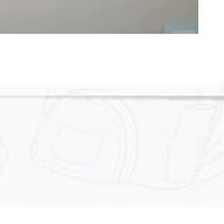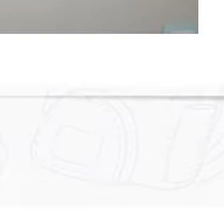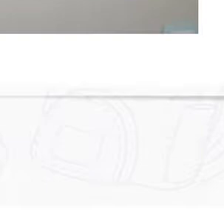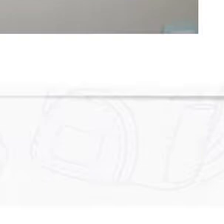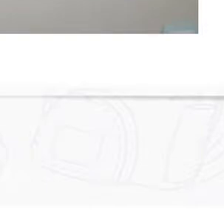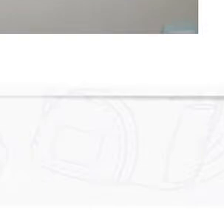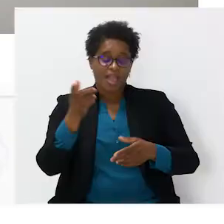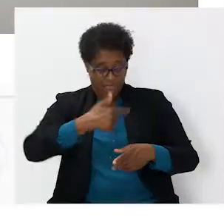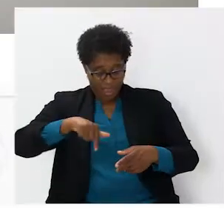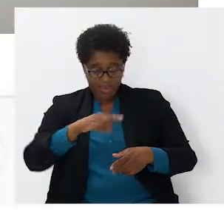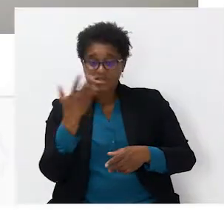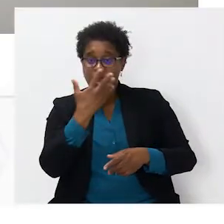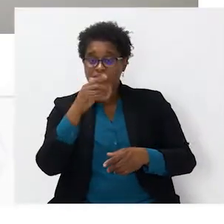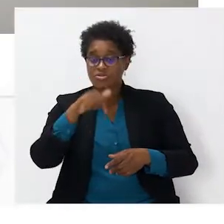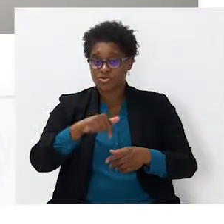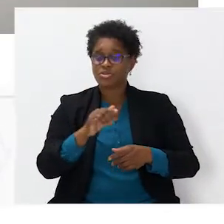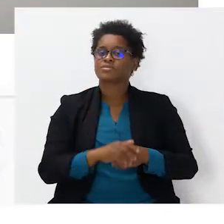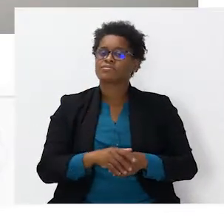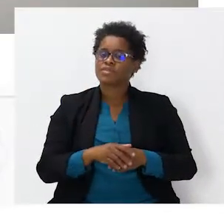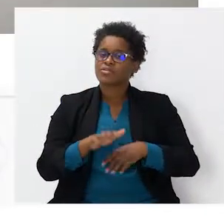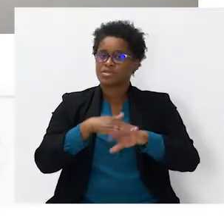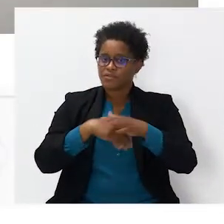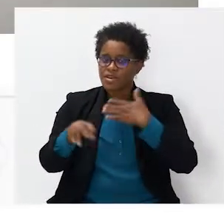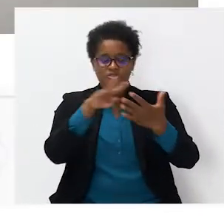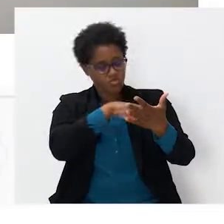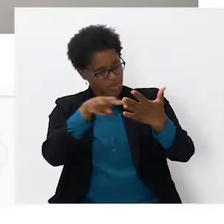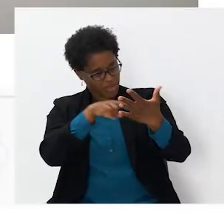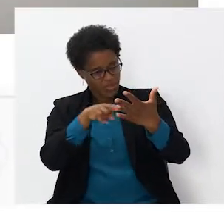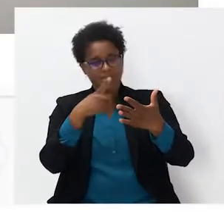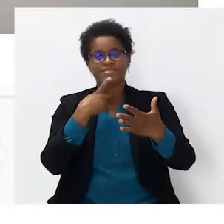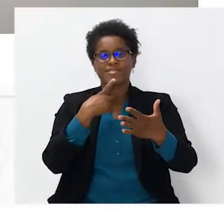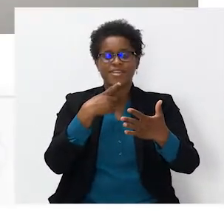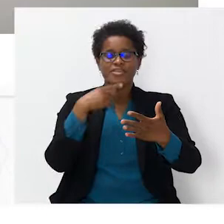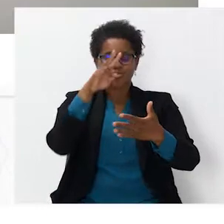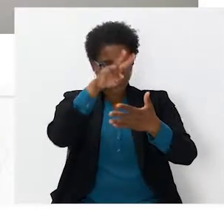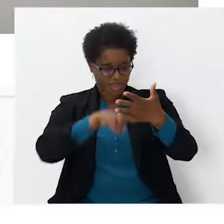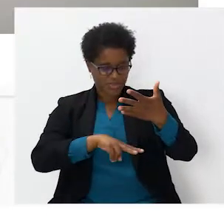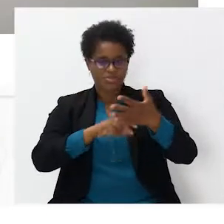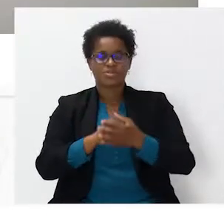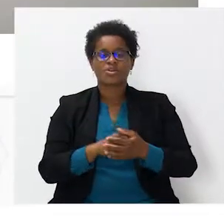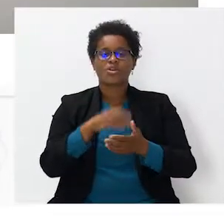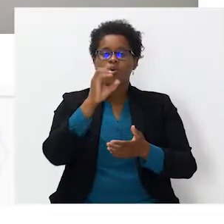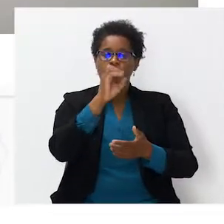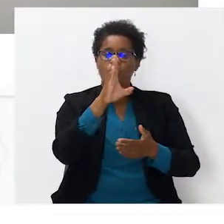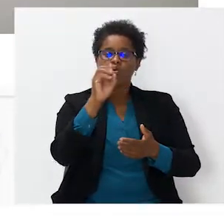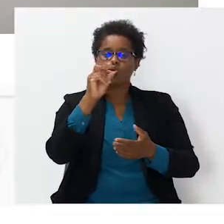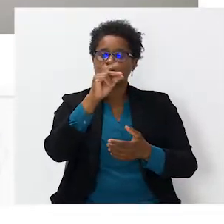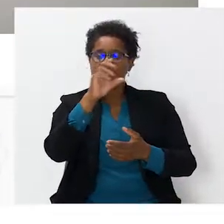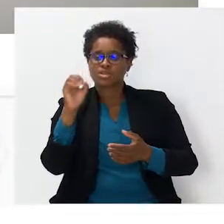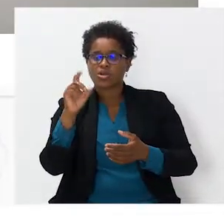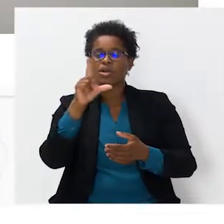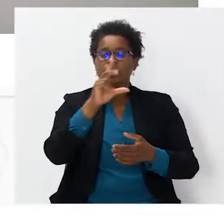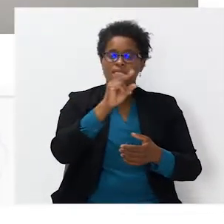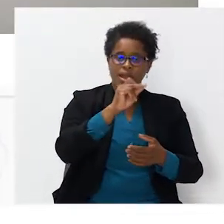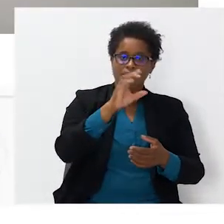a nossa aula de hoje, vamos fazer uma leitura e compreensão do texto O João e a